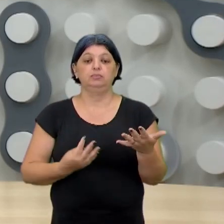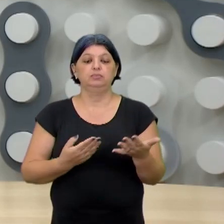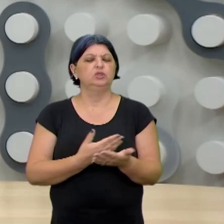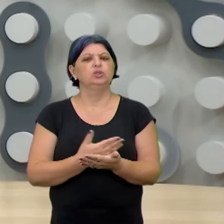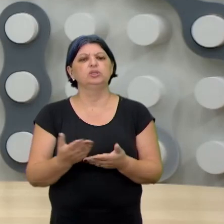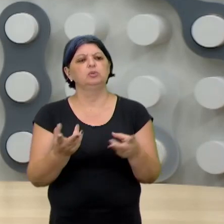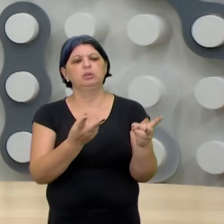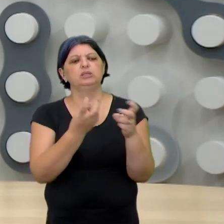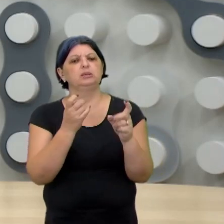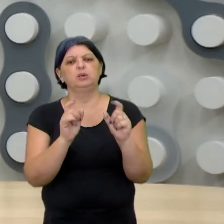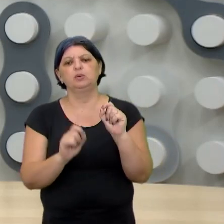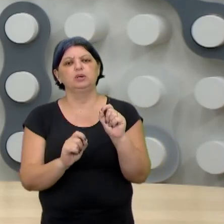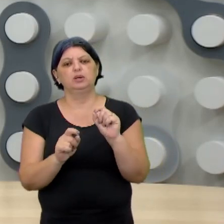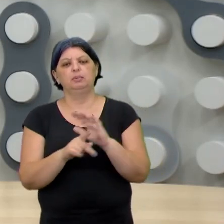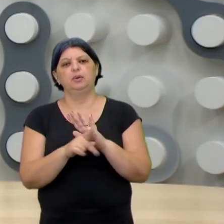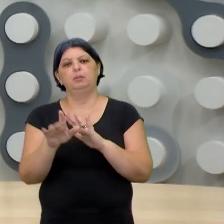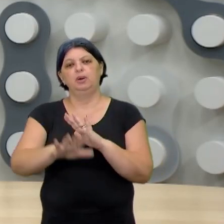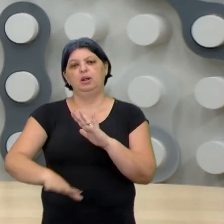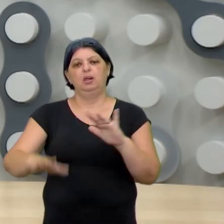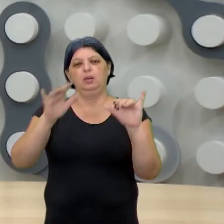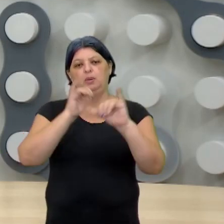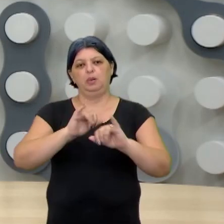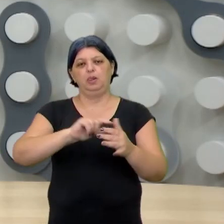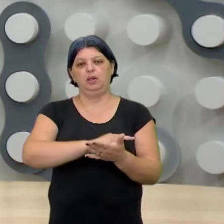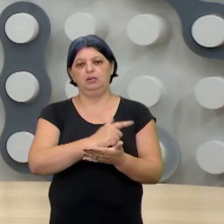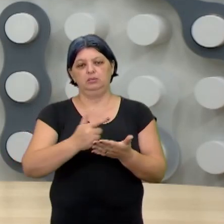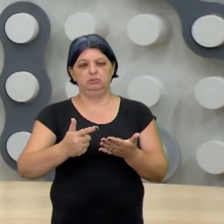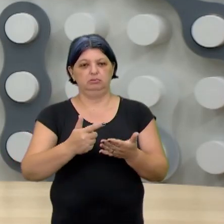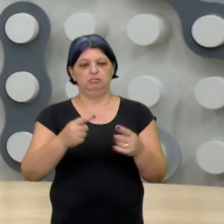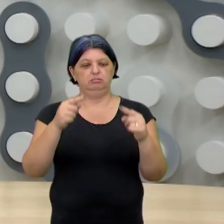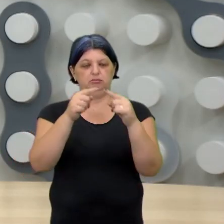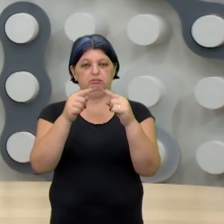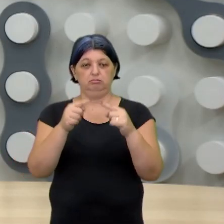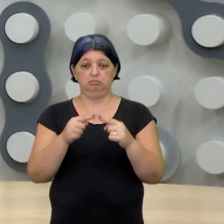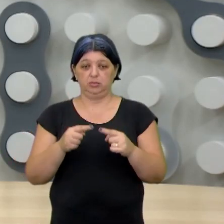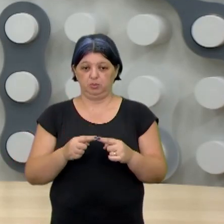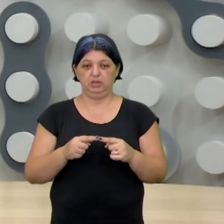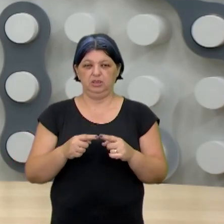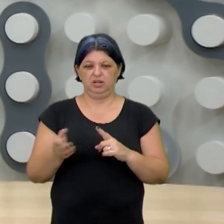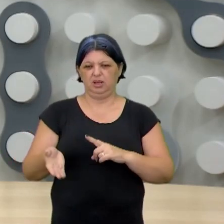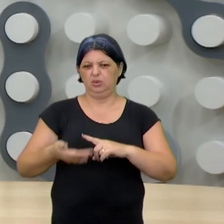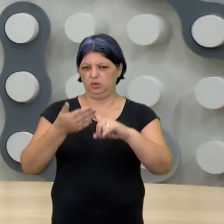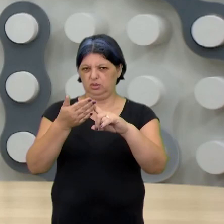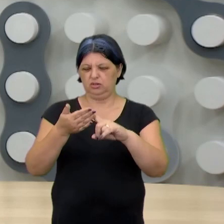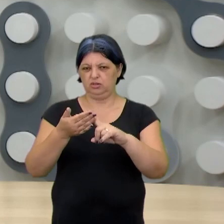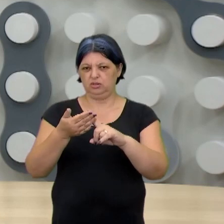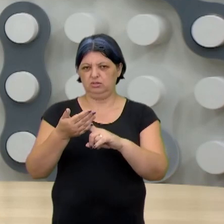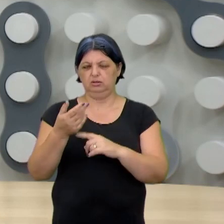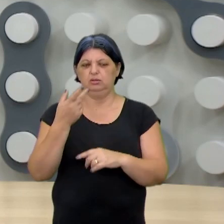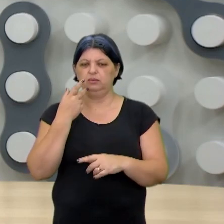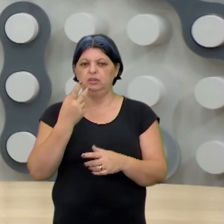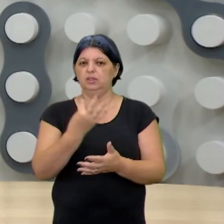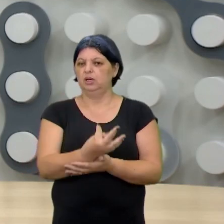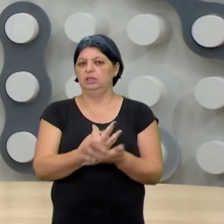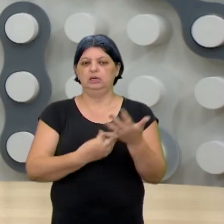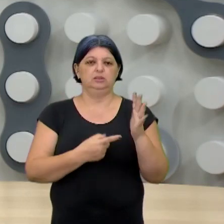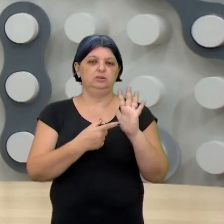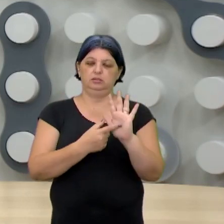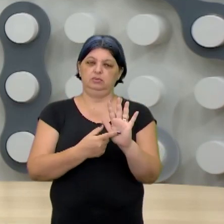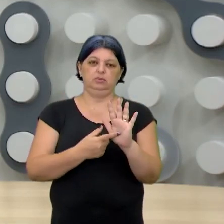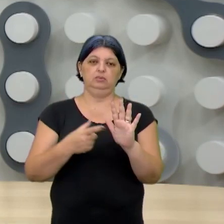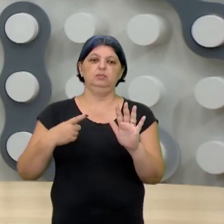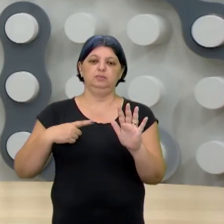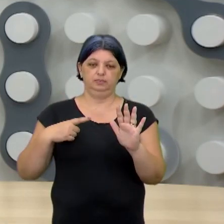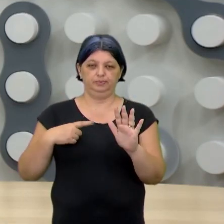perceber sobre a questão do jornalismo e é ligado à tecnologia? A gente pode falar aqui, por exemplo, tem um texto que não foi colocado na aula, mas que está lá no